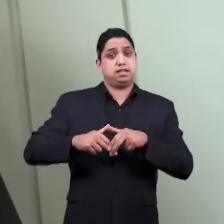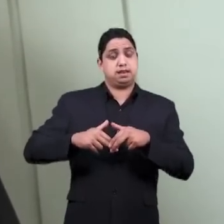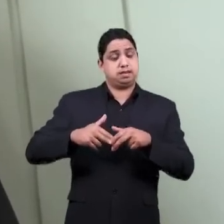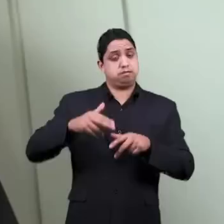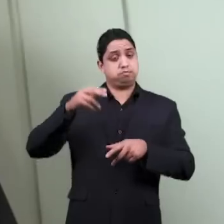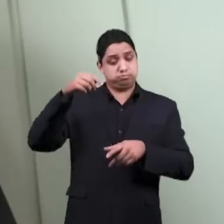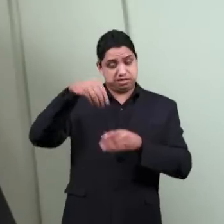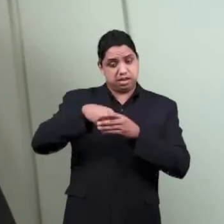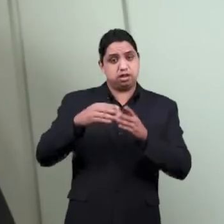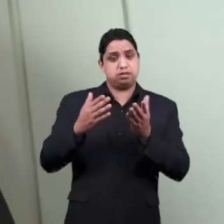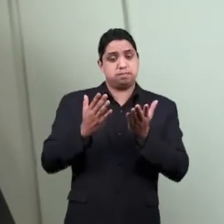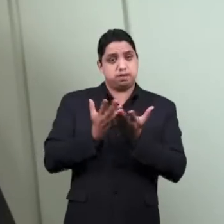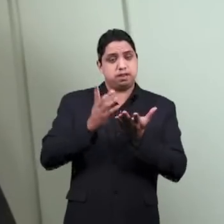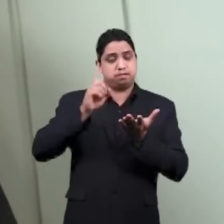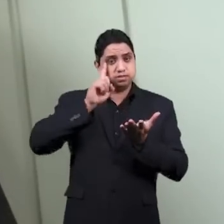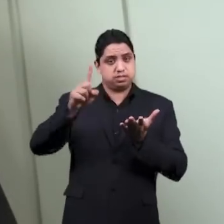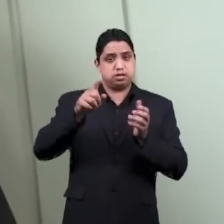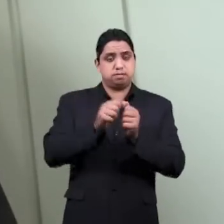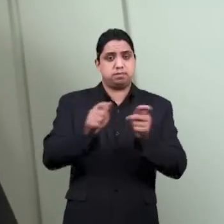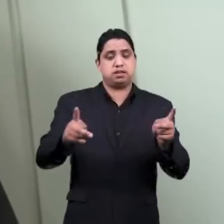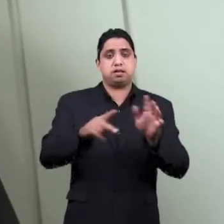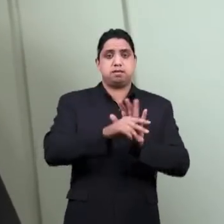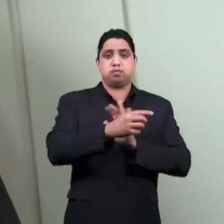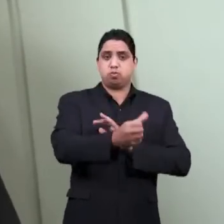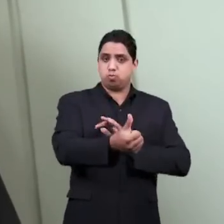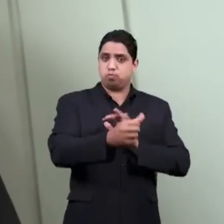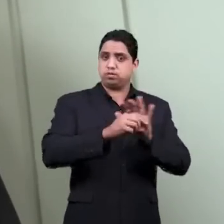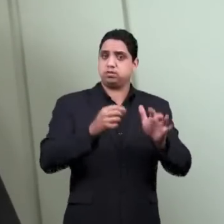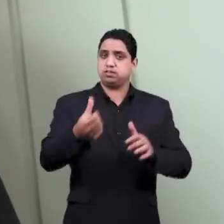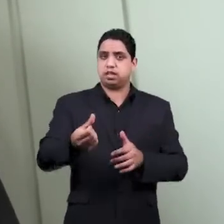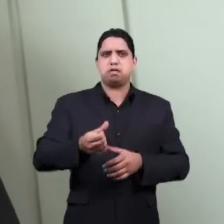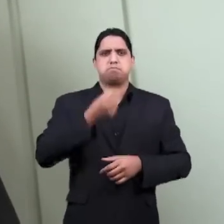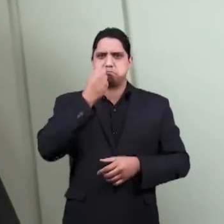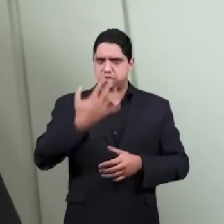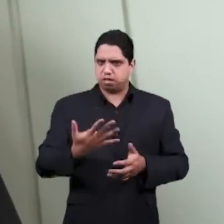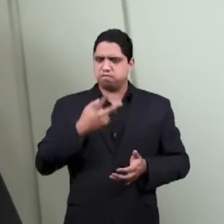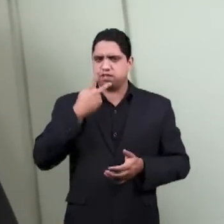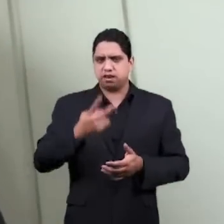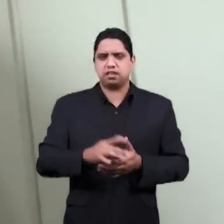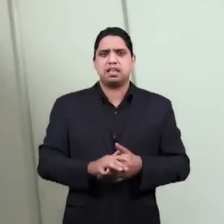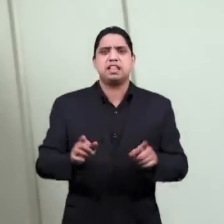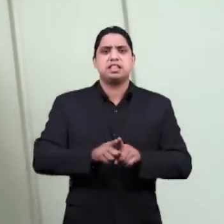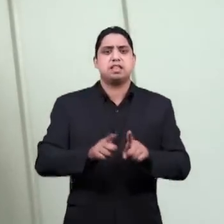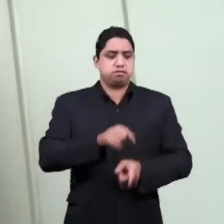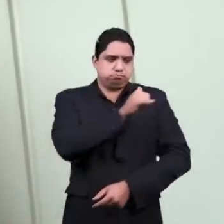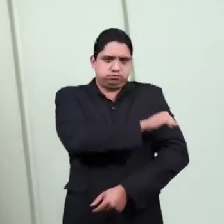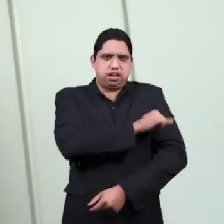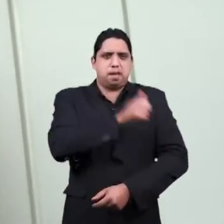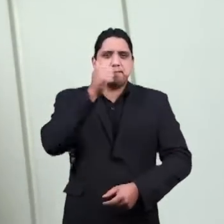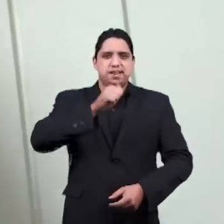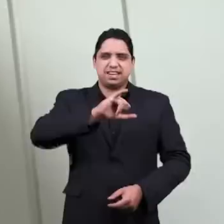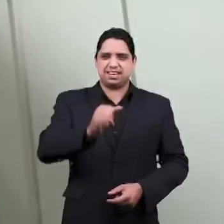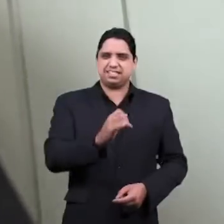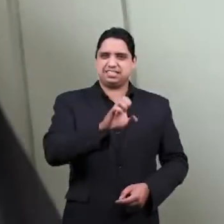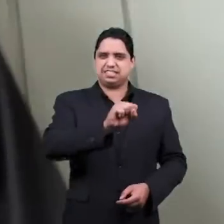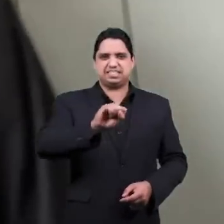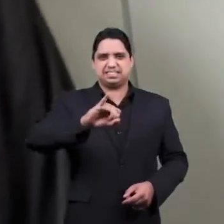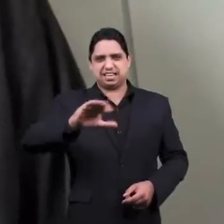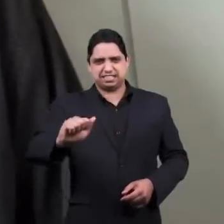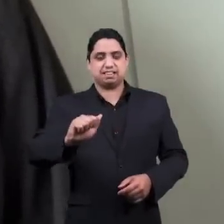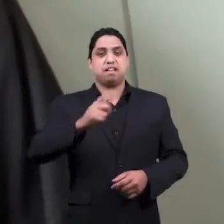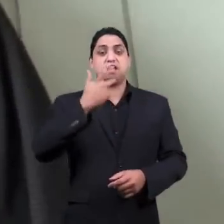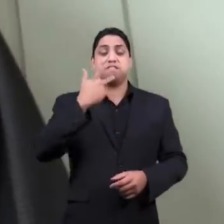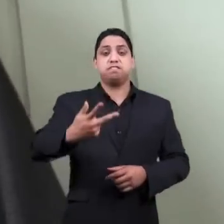de Apocalipse, capítulo 1, verso 6. Muito bem citado essa colocação sua. Também no Rio de Janeiro, a Jéssica fez